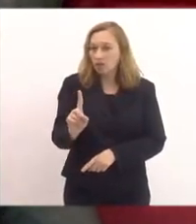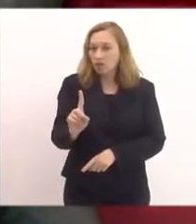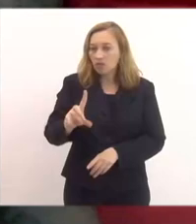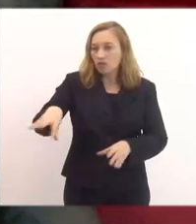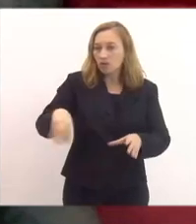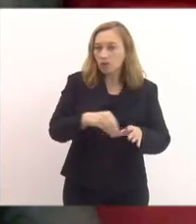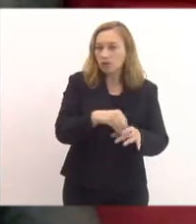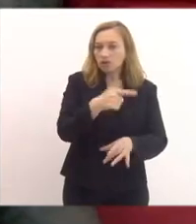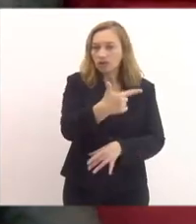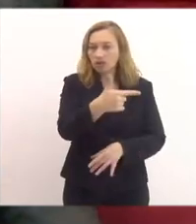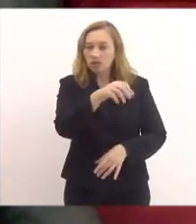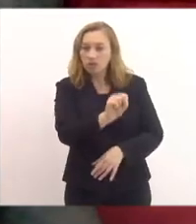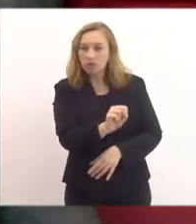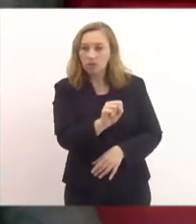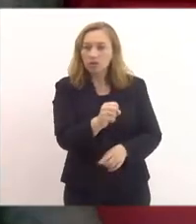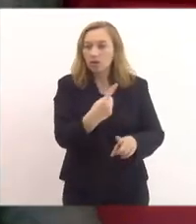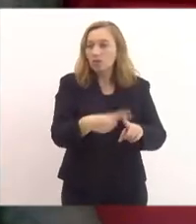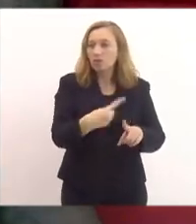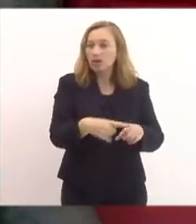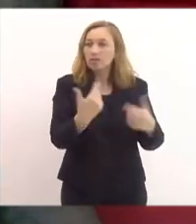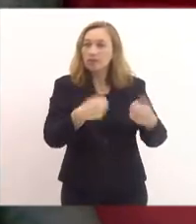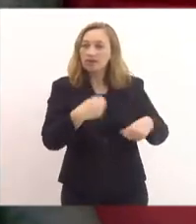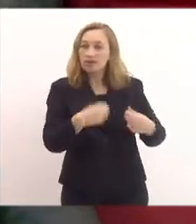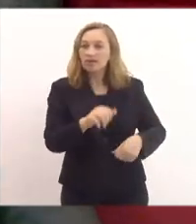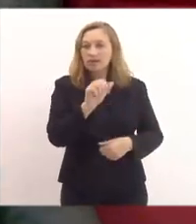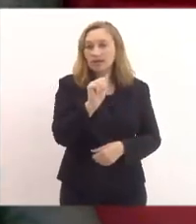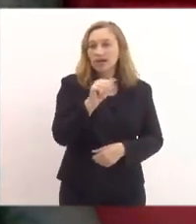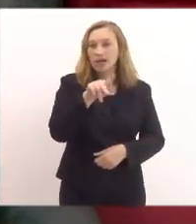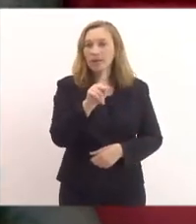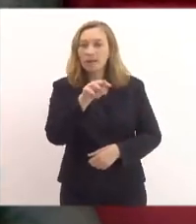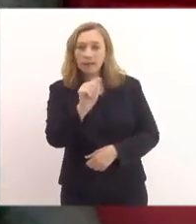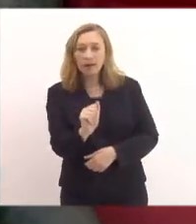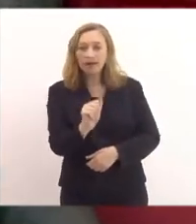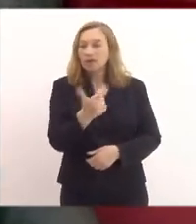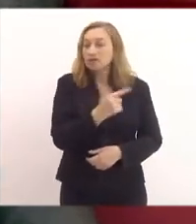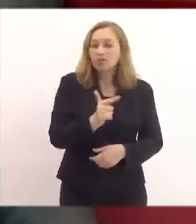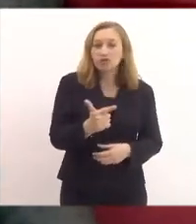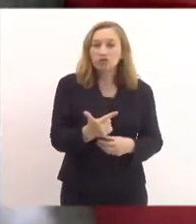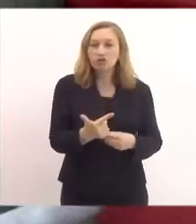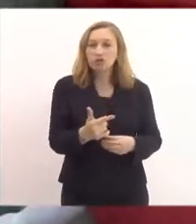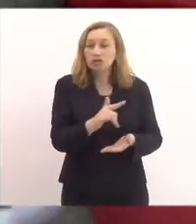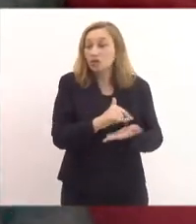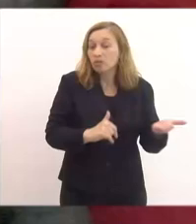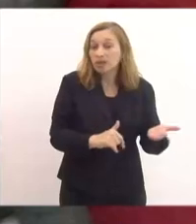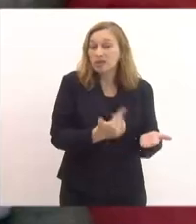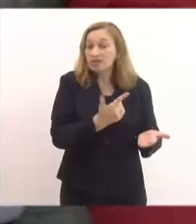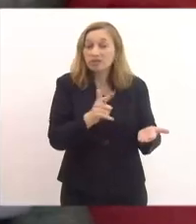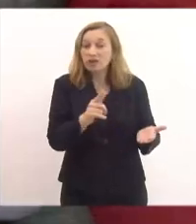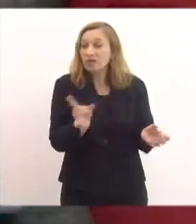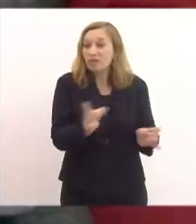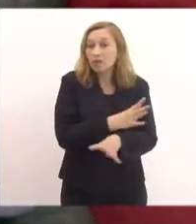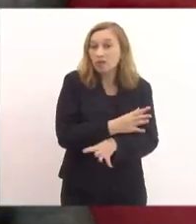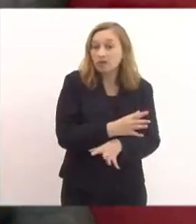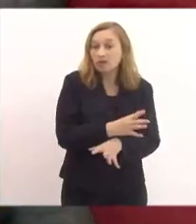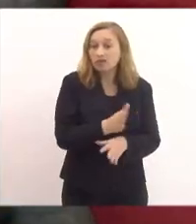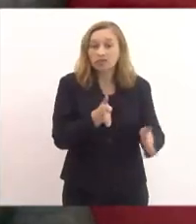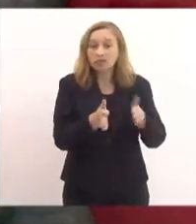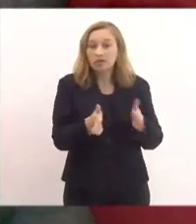tinham que ser por ampla. E não tinha mais ampla com a documentação entregue. Não podia chamar porque a procuradoria dizia que não estava na